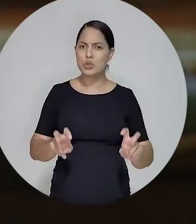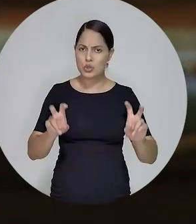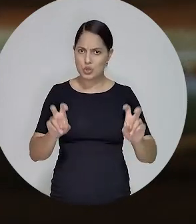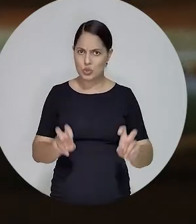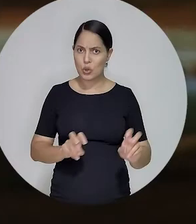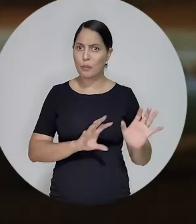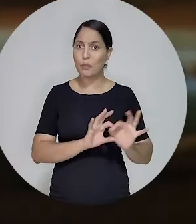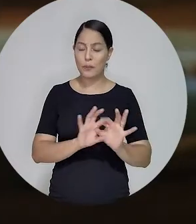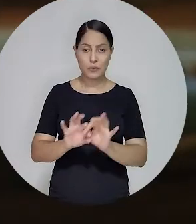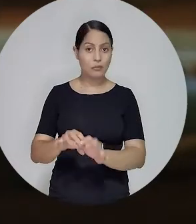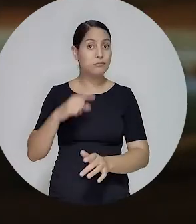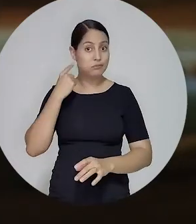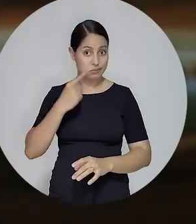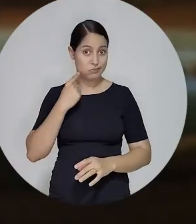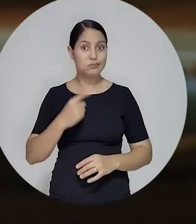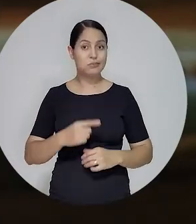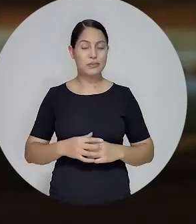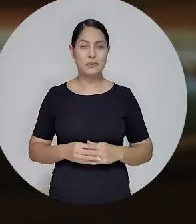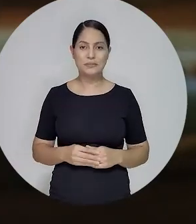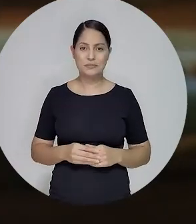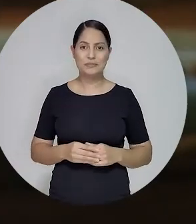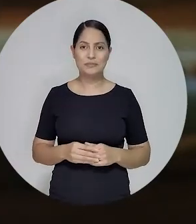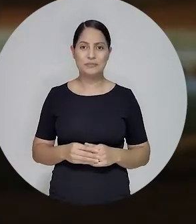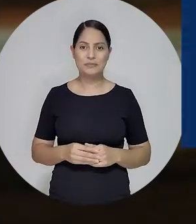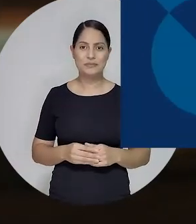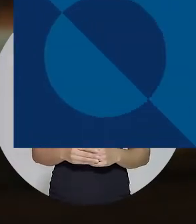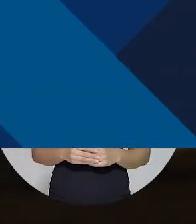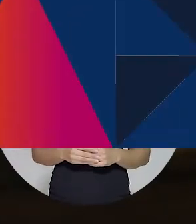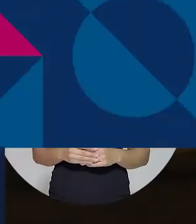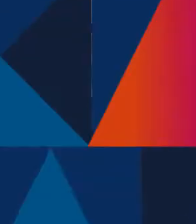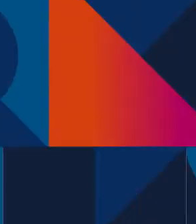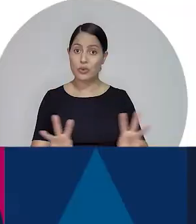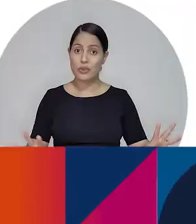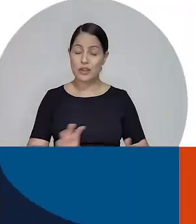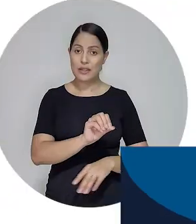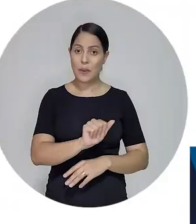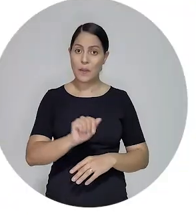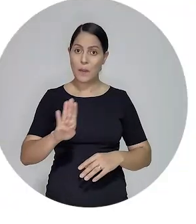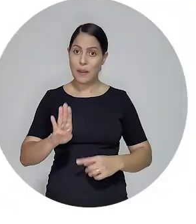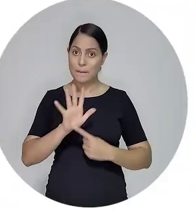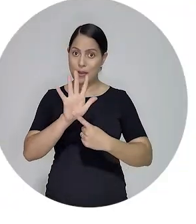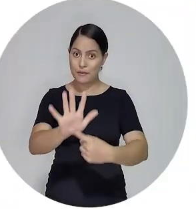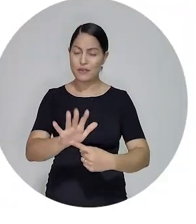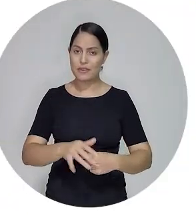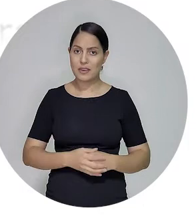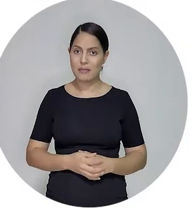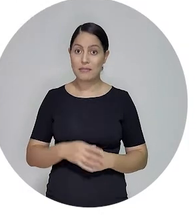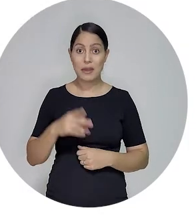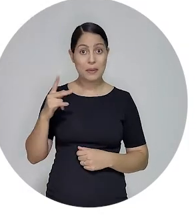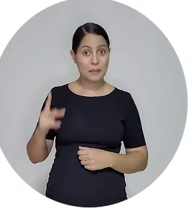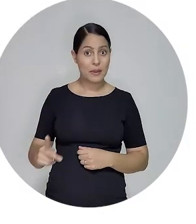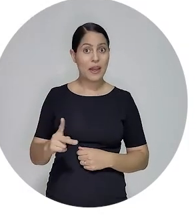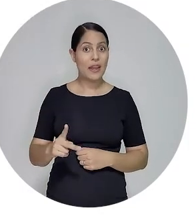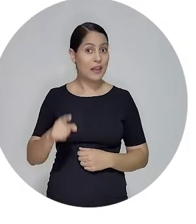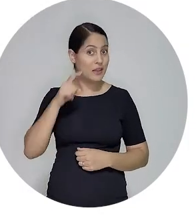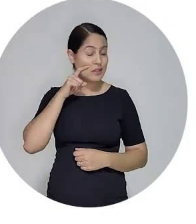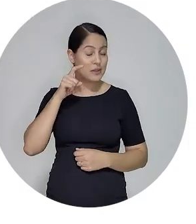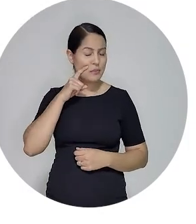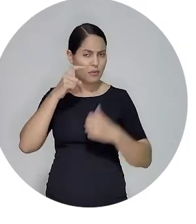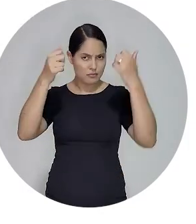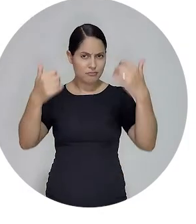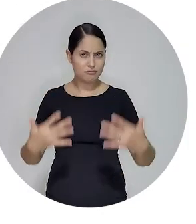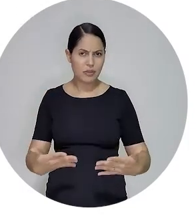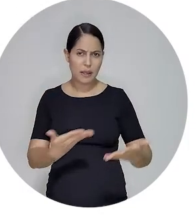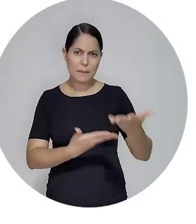matérias legislativas em tramitação ligadas à advocacia. O encontro foi destaque no site da Ordem dos Advogados